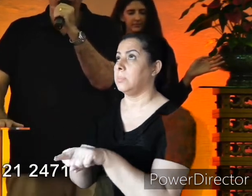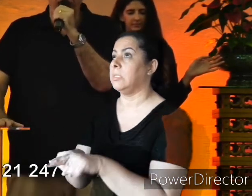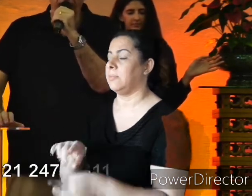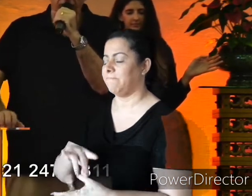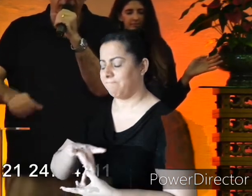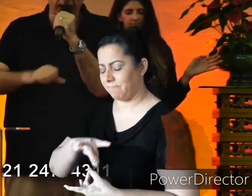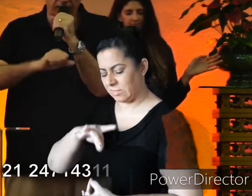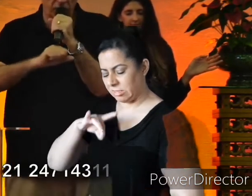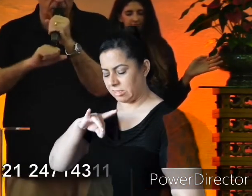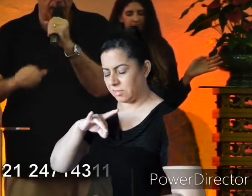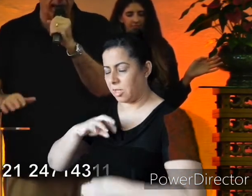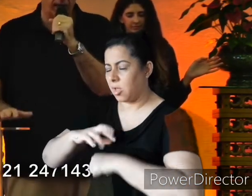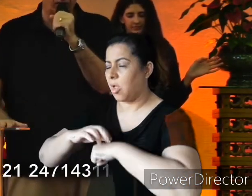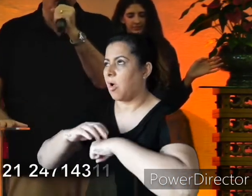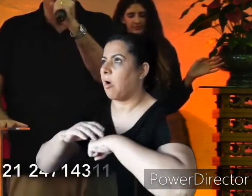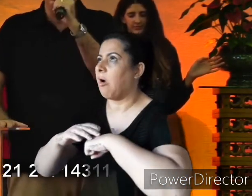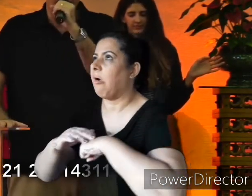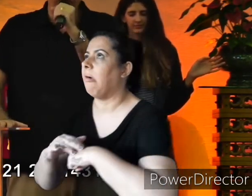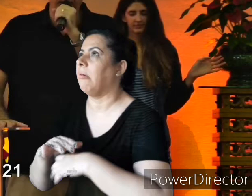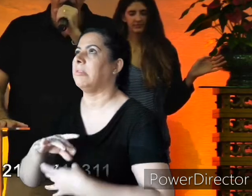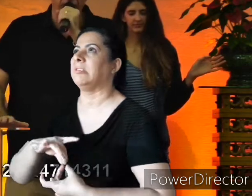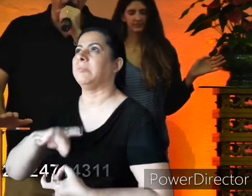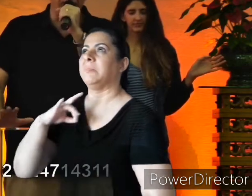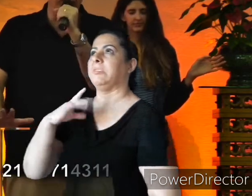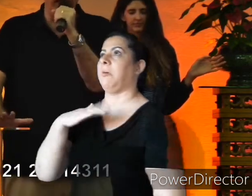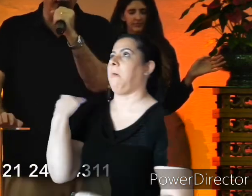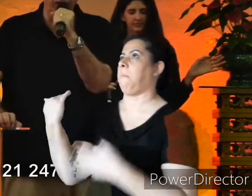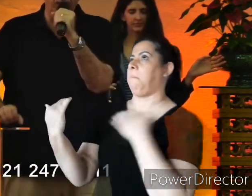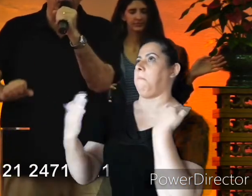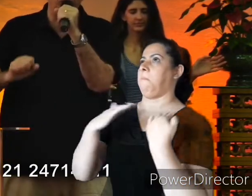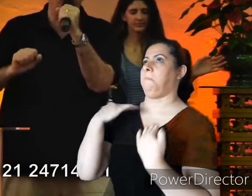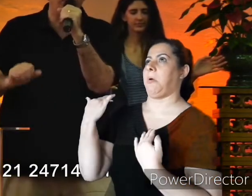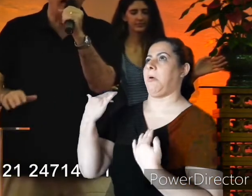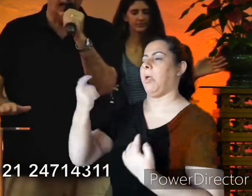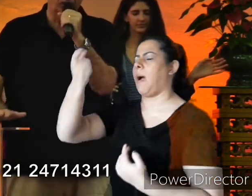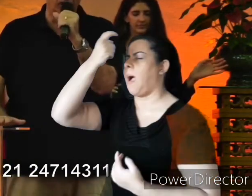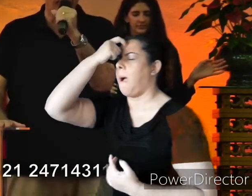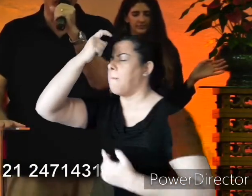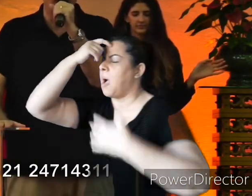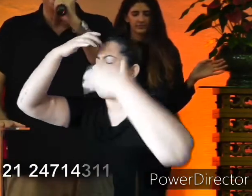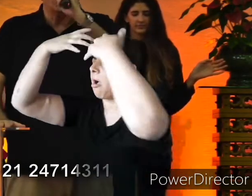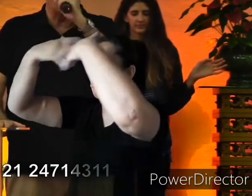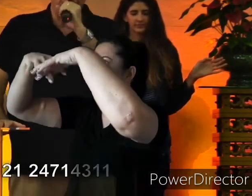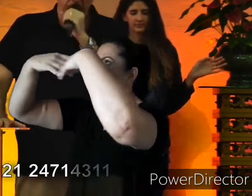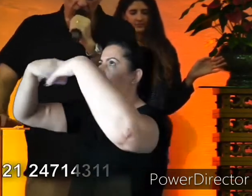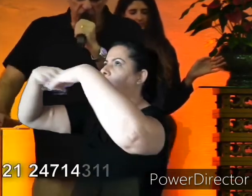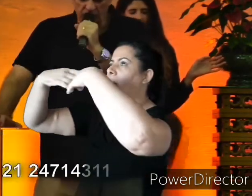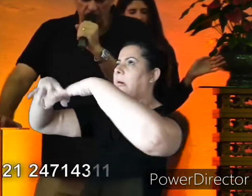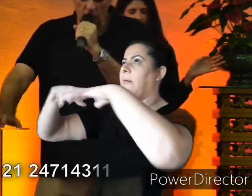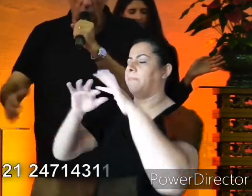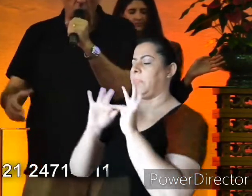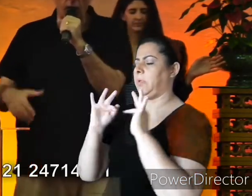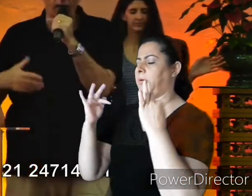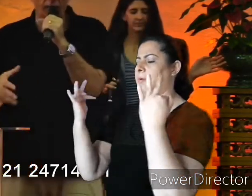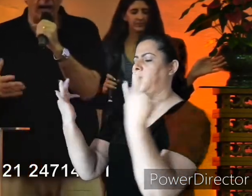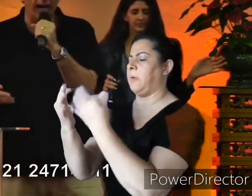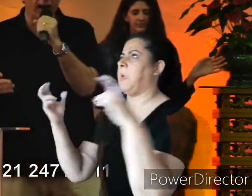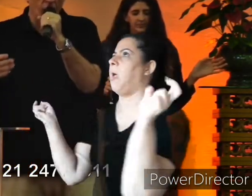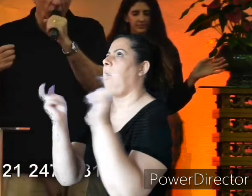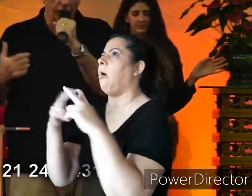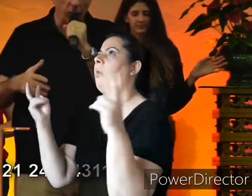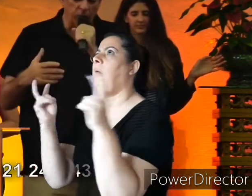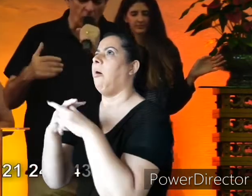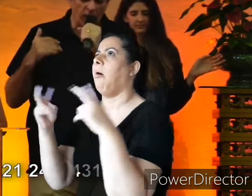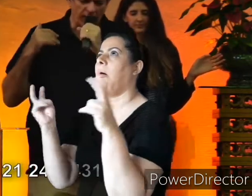angústia, espírito de desespero, espírito de tristeza, espírito de medo, espíritos que procuram